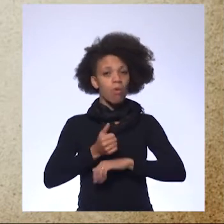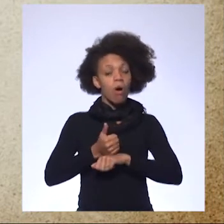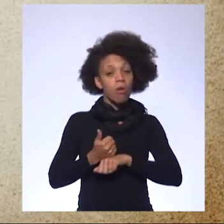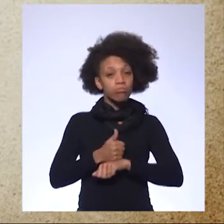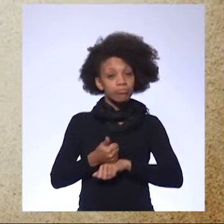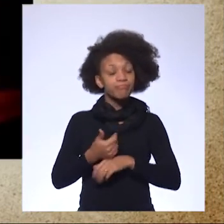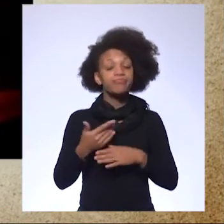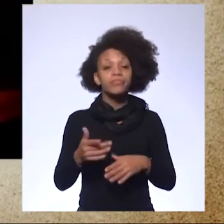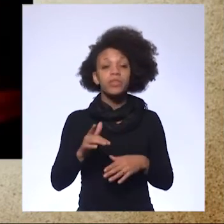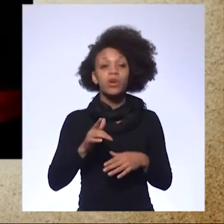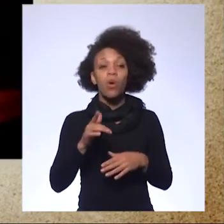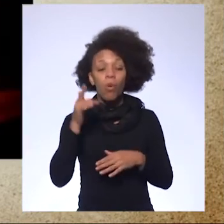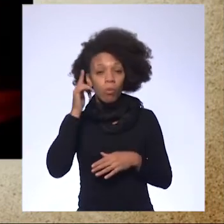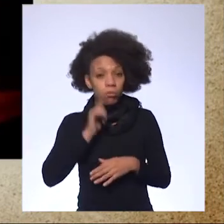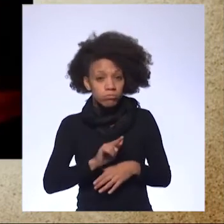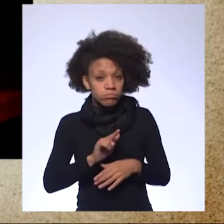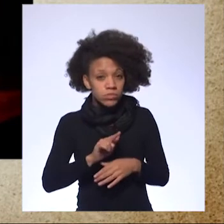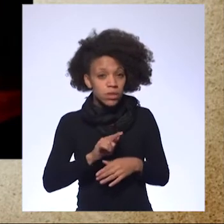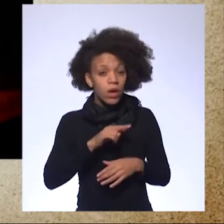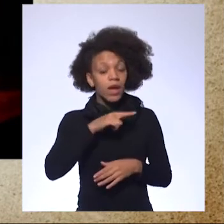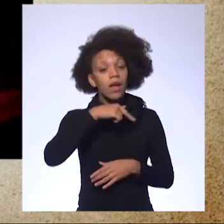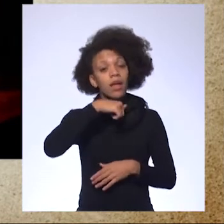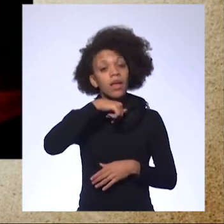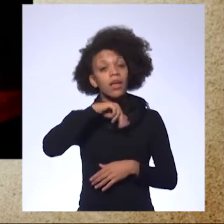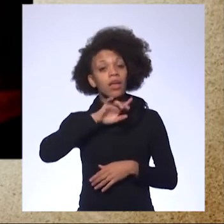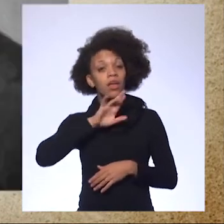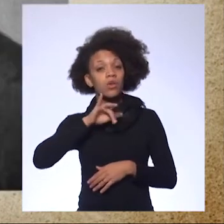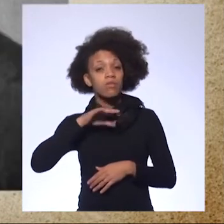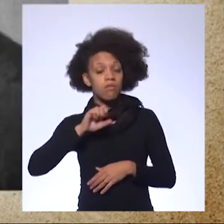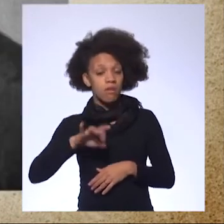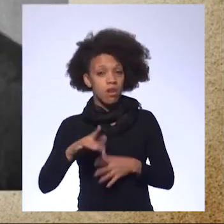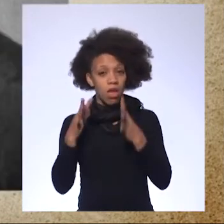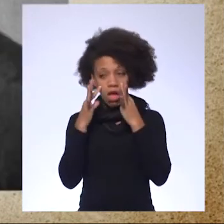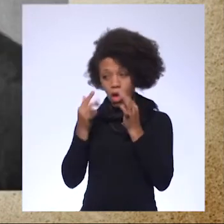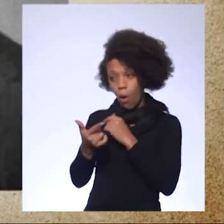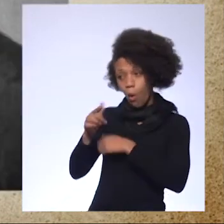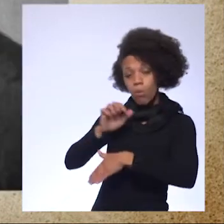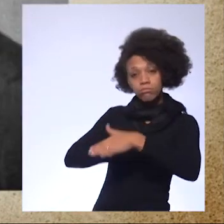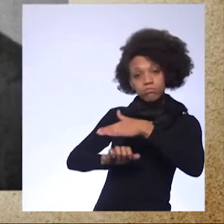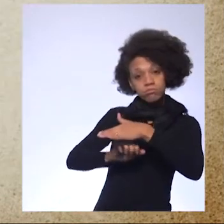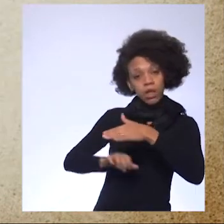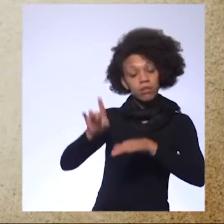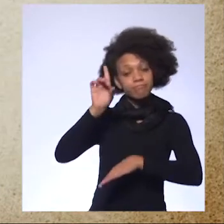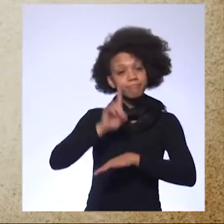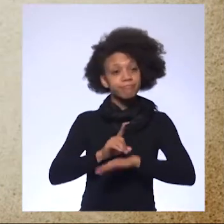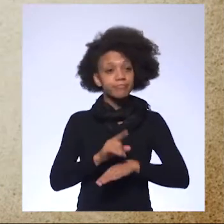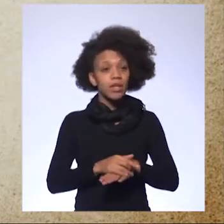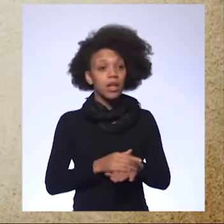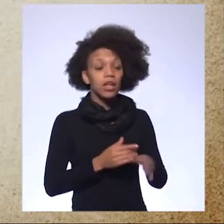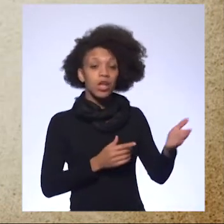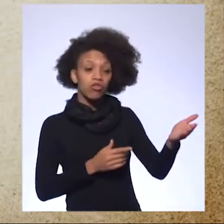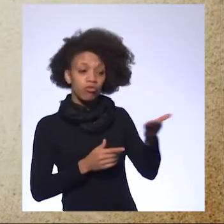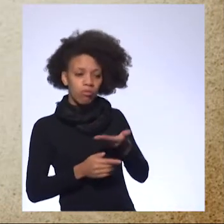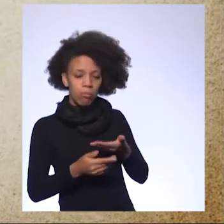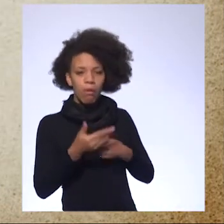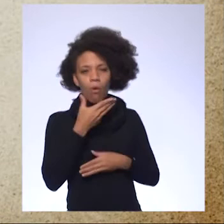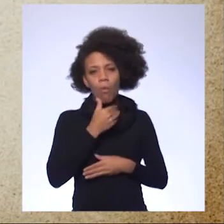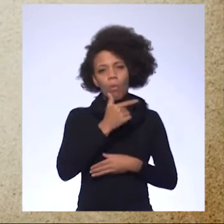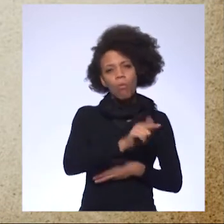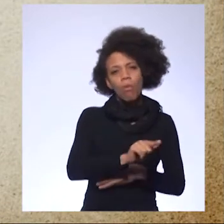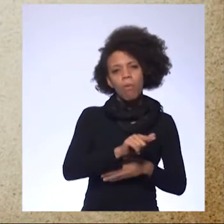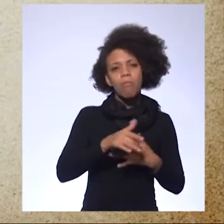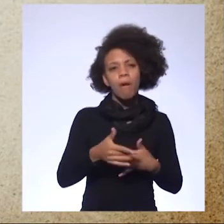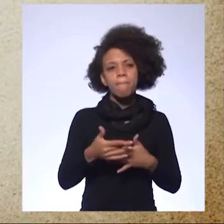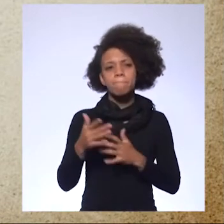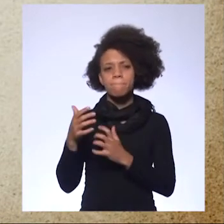conseguiu refiná-lo a querosene iluminante, chamando a atenção de outro empresário que contratou um ex-maquinista de trem para construir a